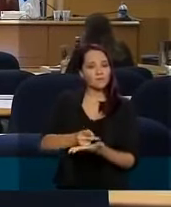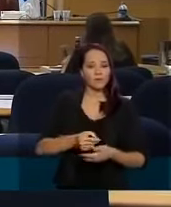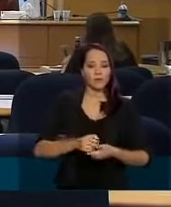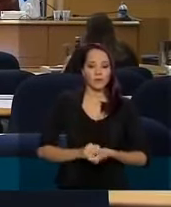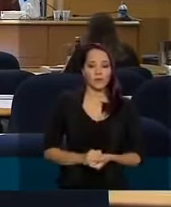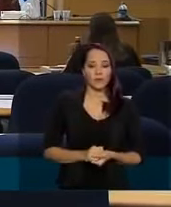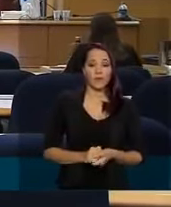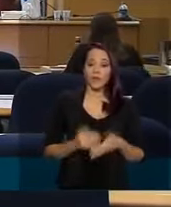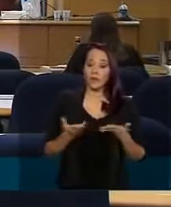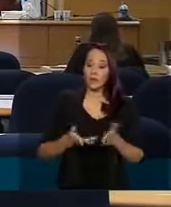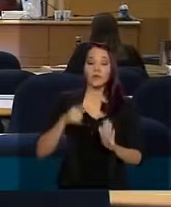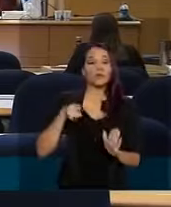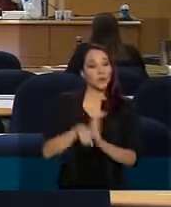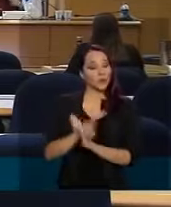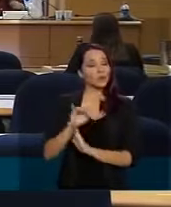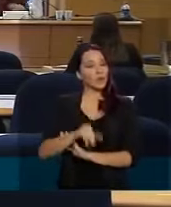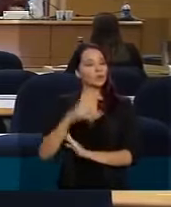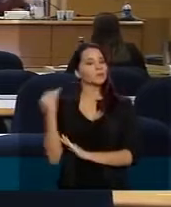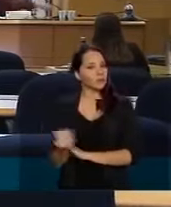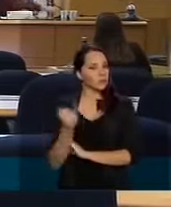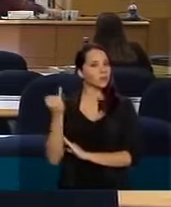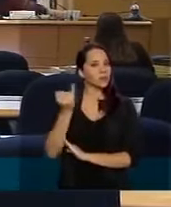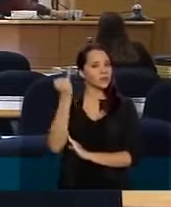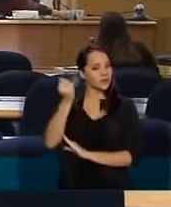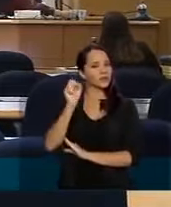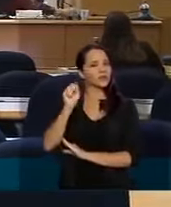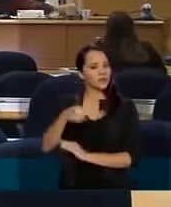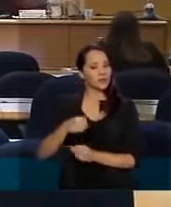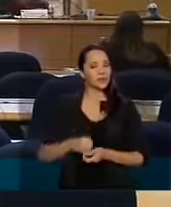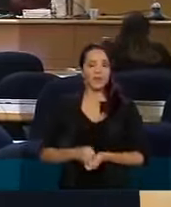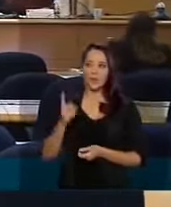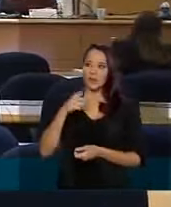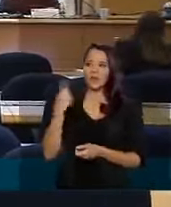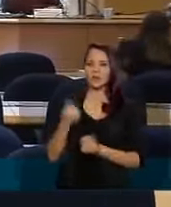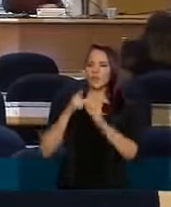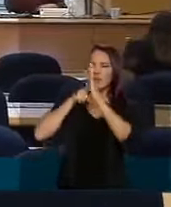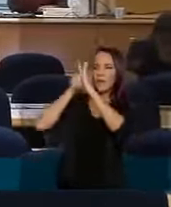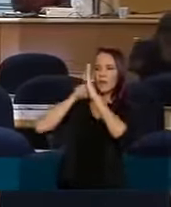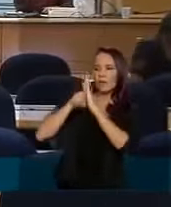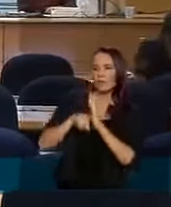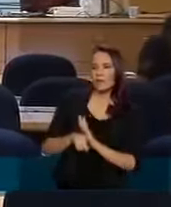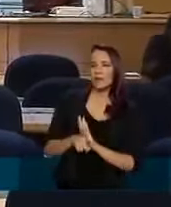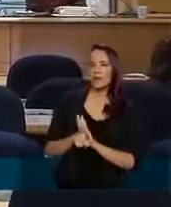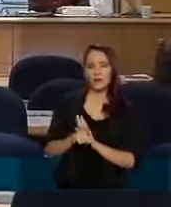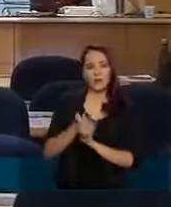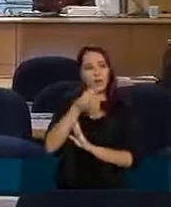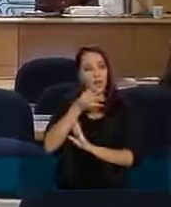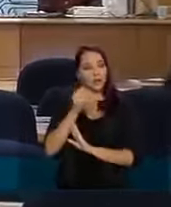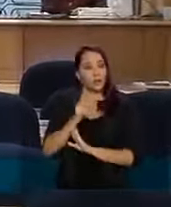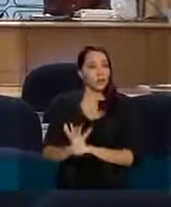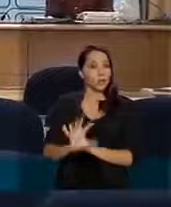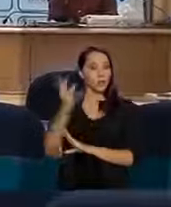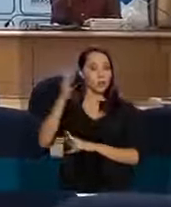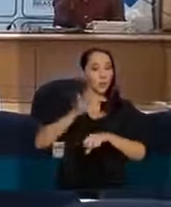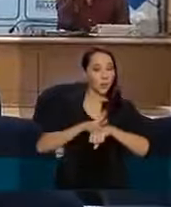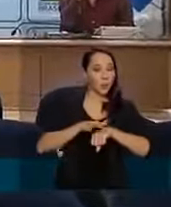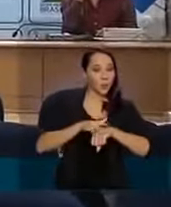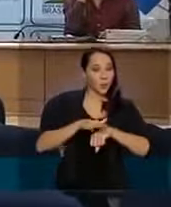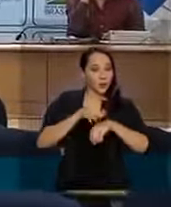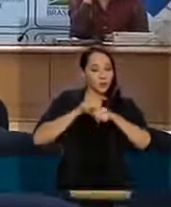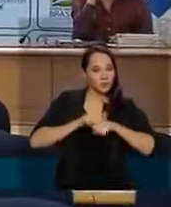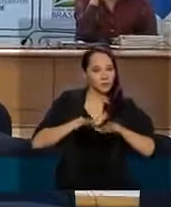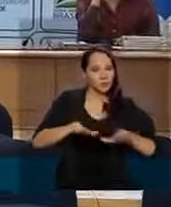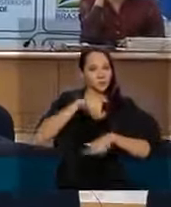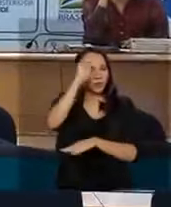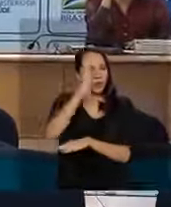Juliana, a sua pergunta é extremamente importante, né? A gente avalia que a situação da epidemia do Brasil, a